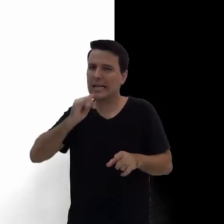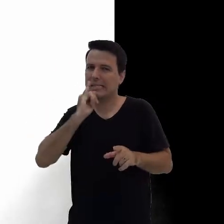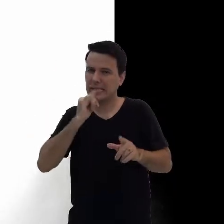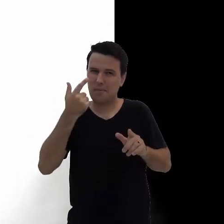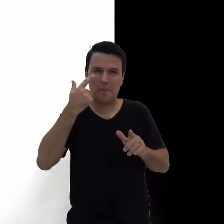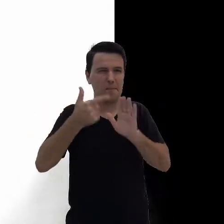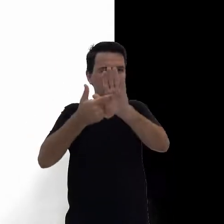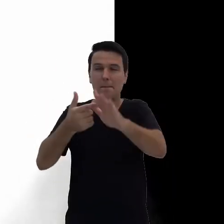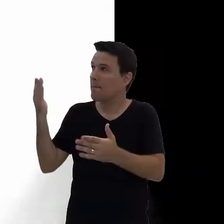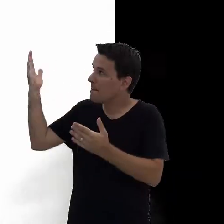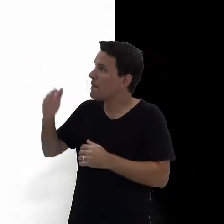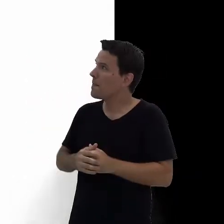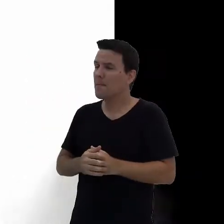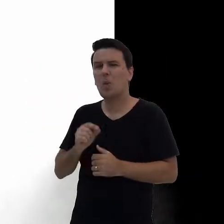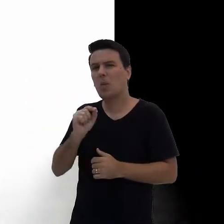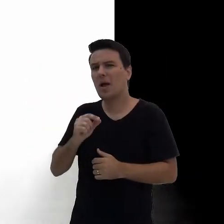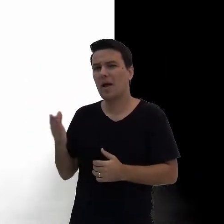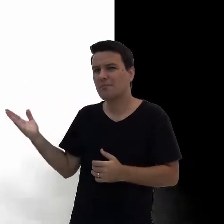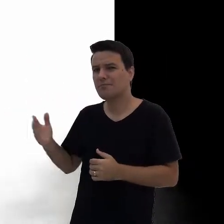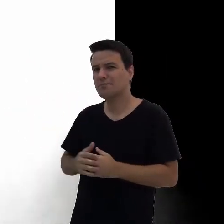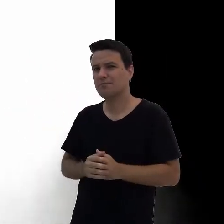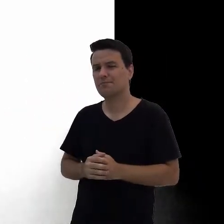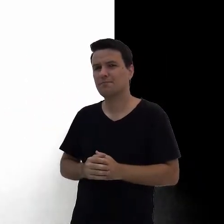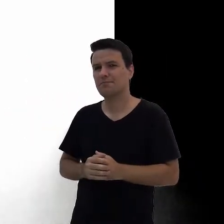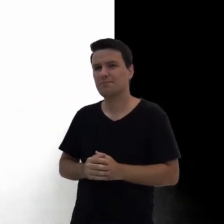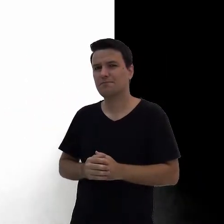exemplos. O que é isso?